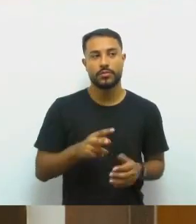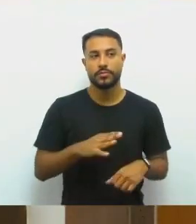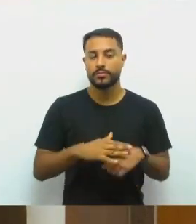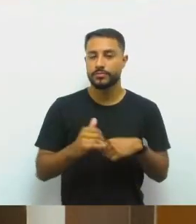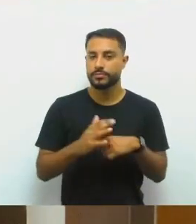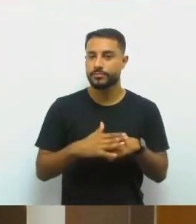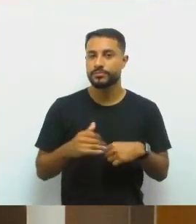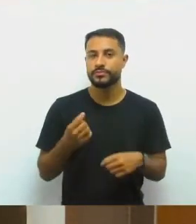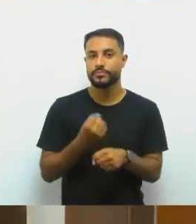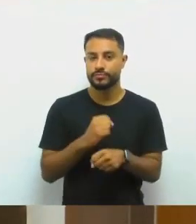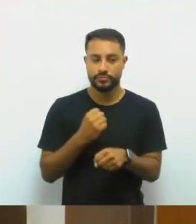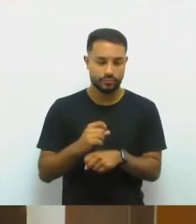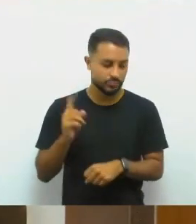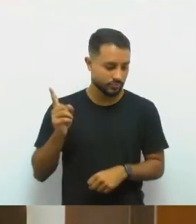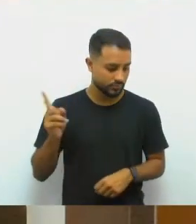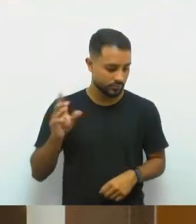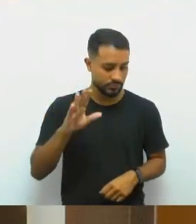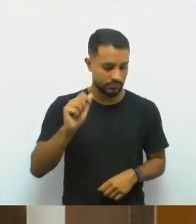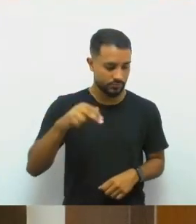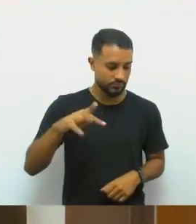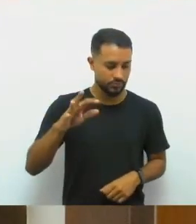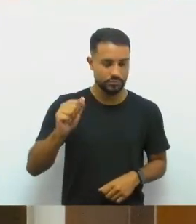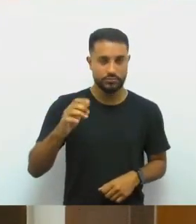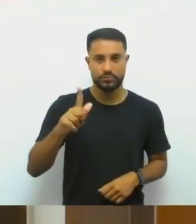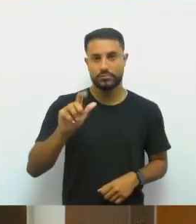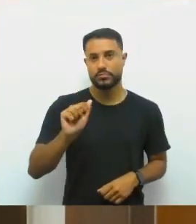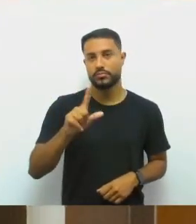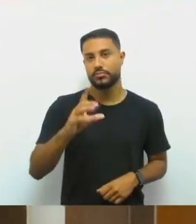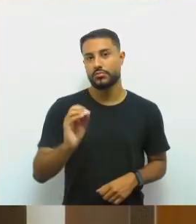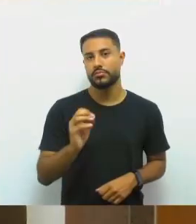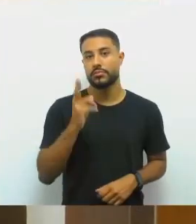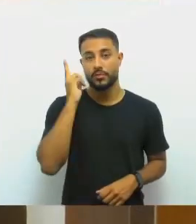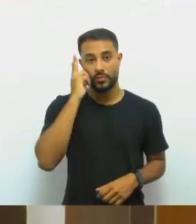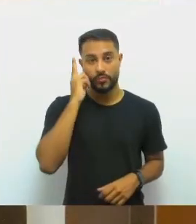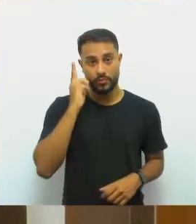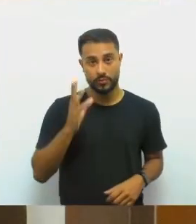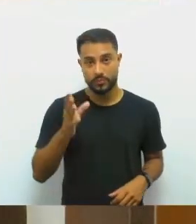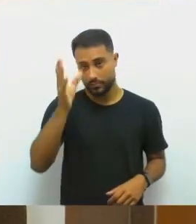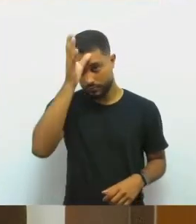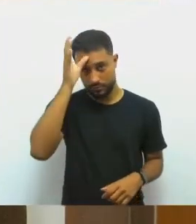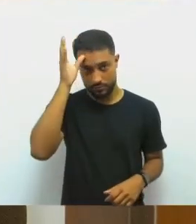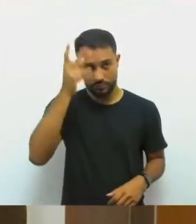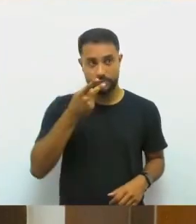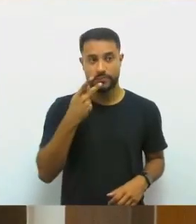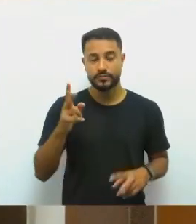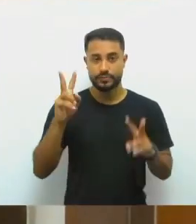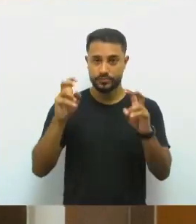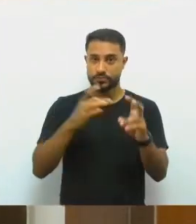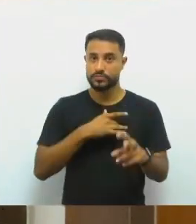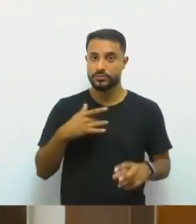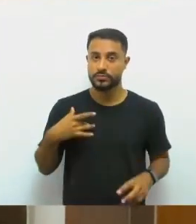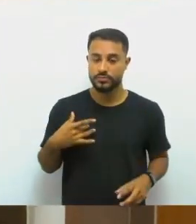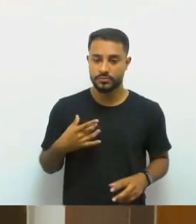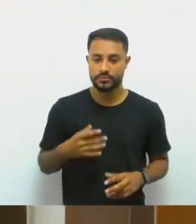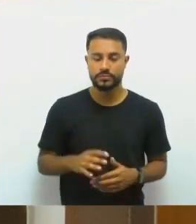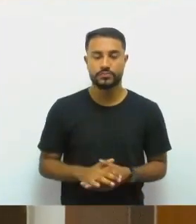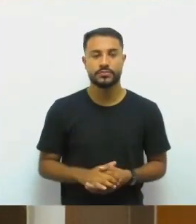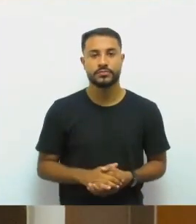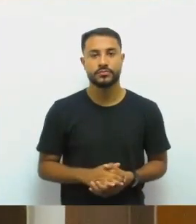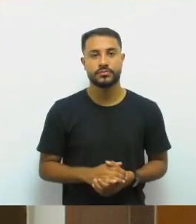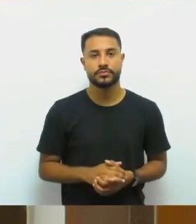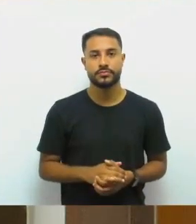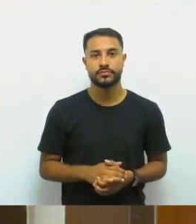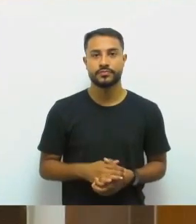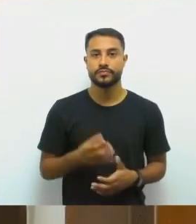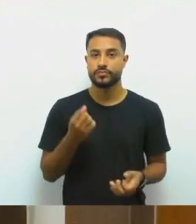lá do Cantagalo. E o vereador Charles falou aqui da saúde, a gente tem cobrado muito essa área. Eu tenho falado